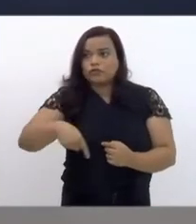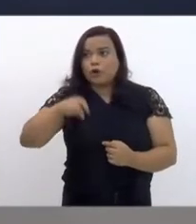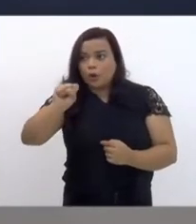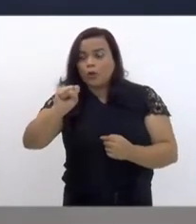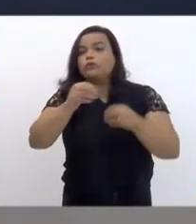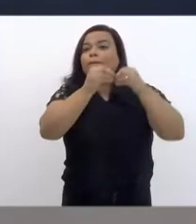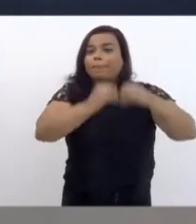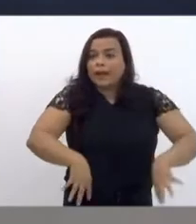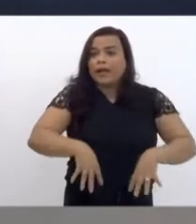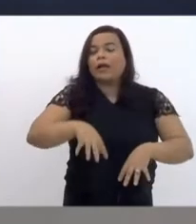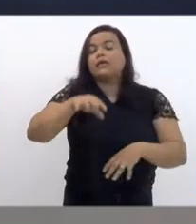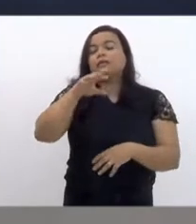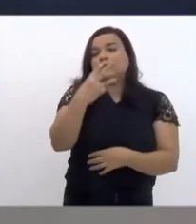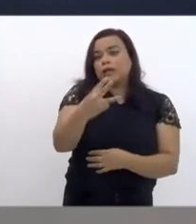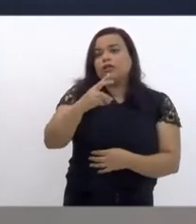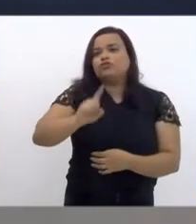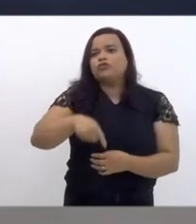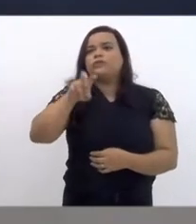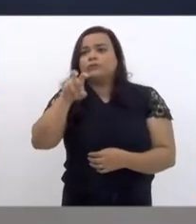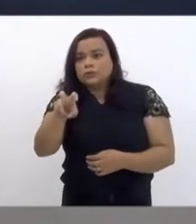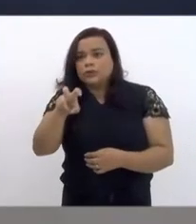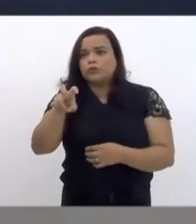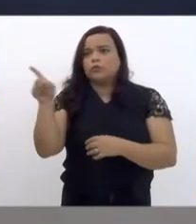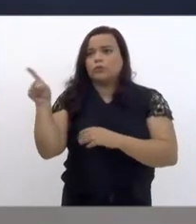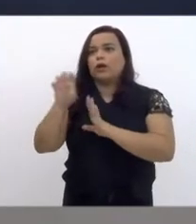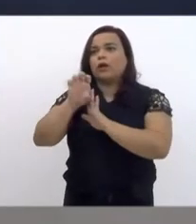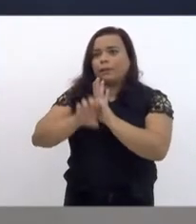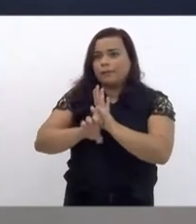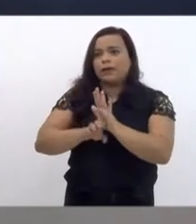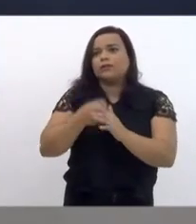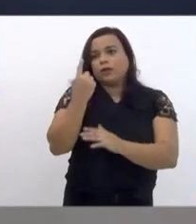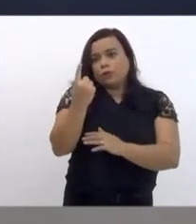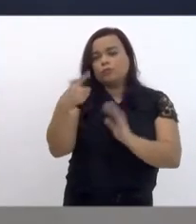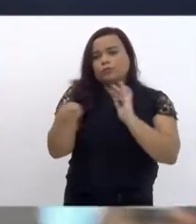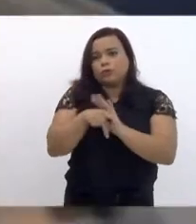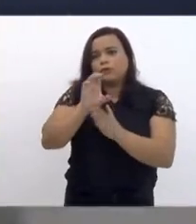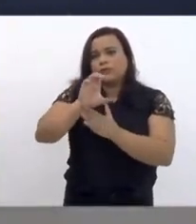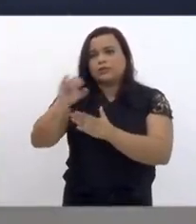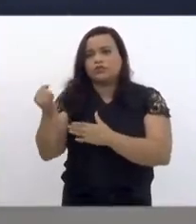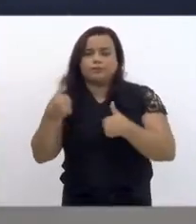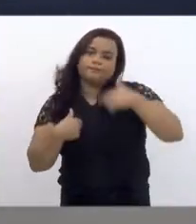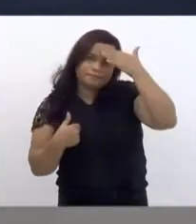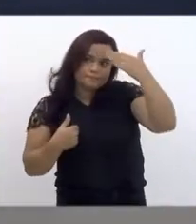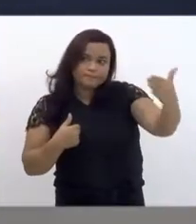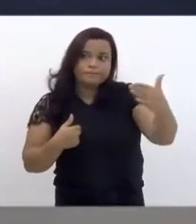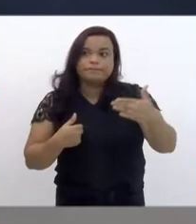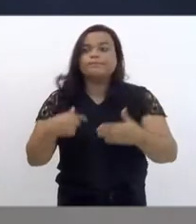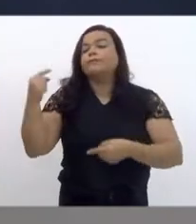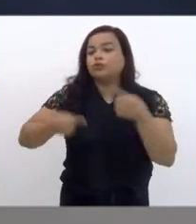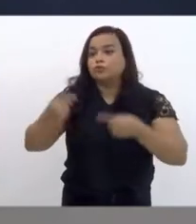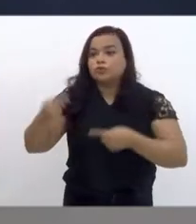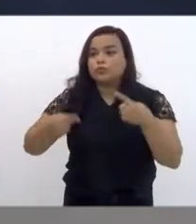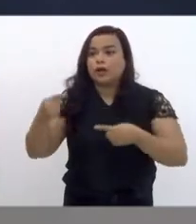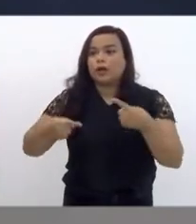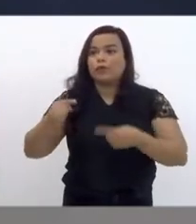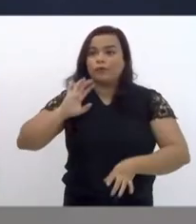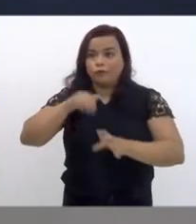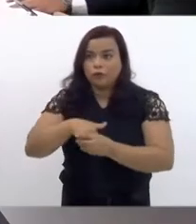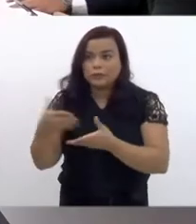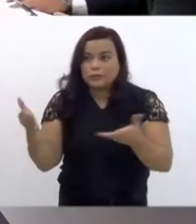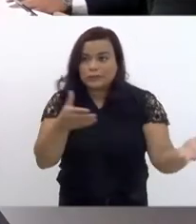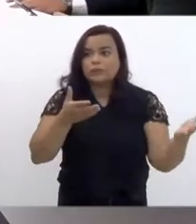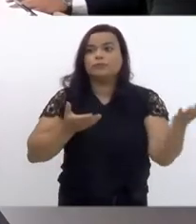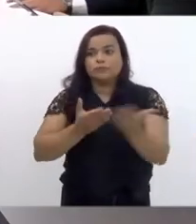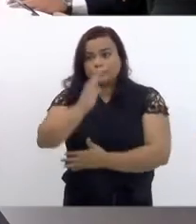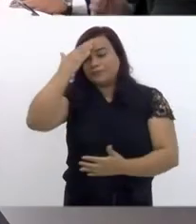e 5 pela emenda 1 da CCJ. Esse é o voto. Eu agradeço. Em discussão, em votação,